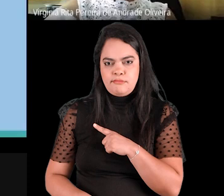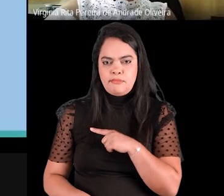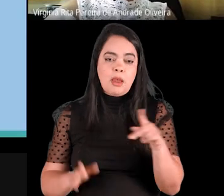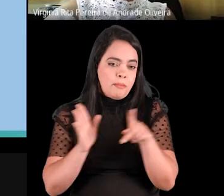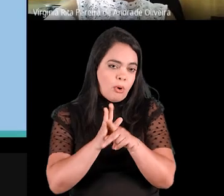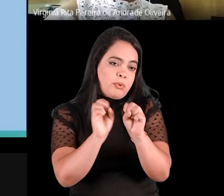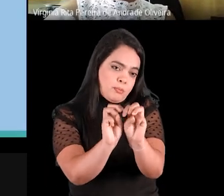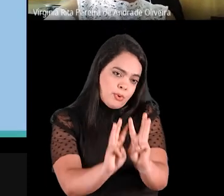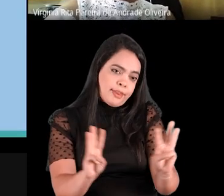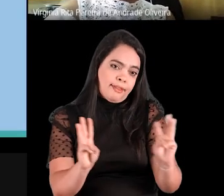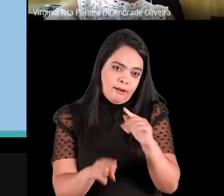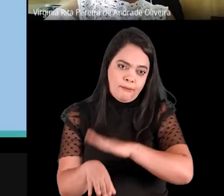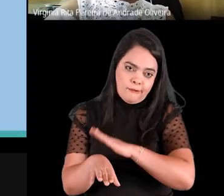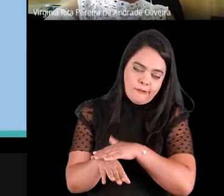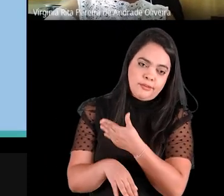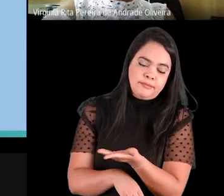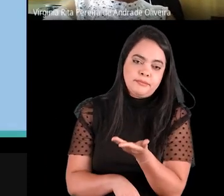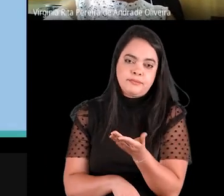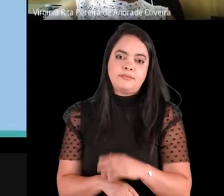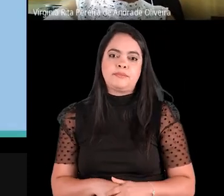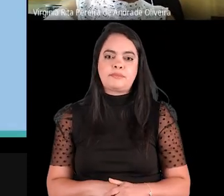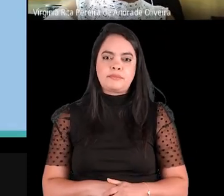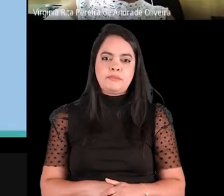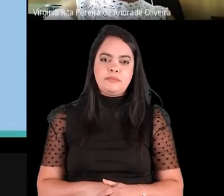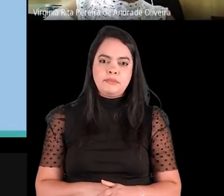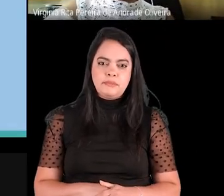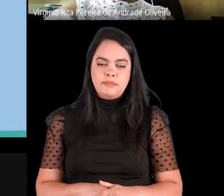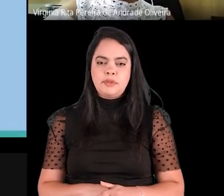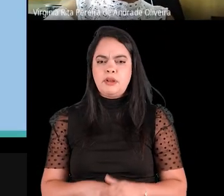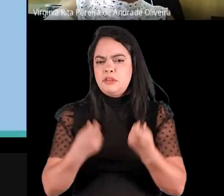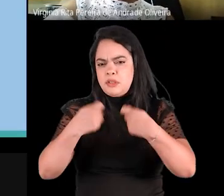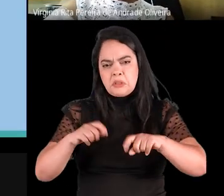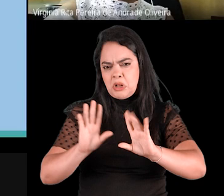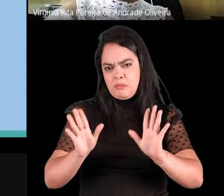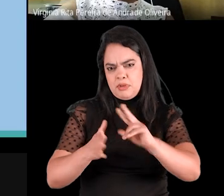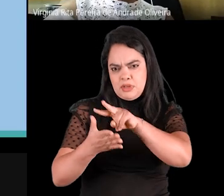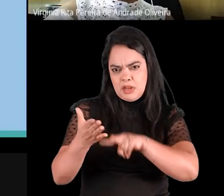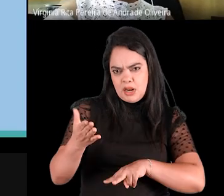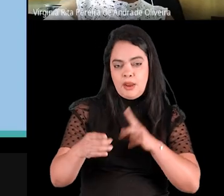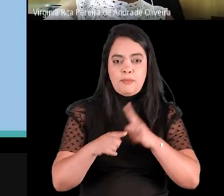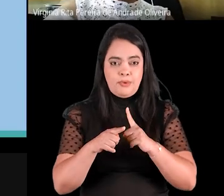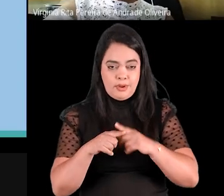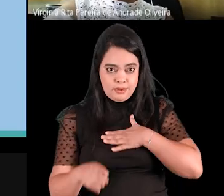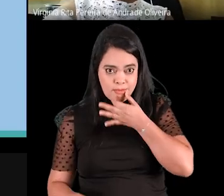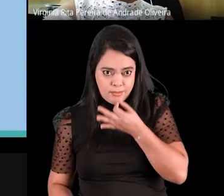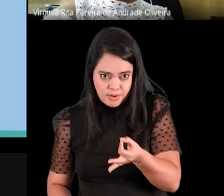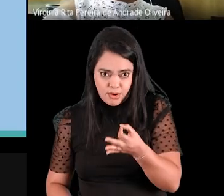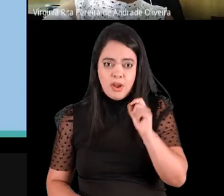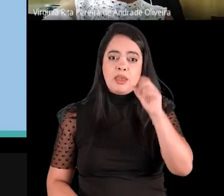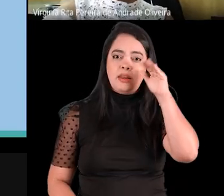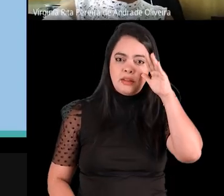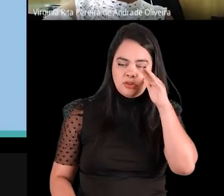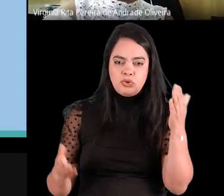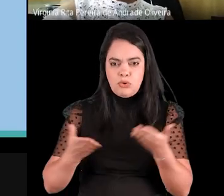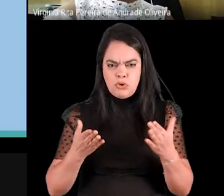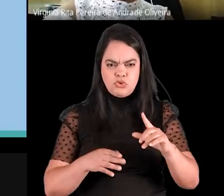né? E aí, Lu, eu acho até que a gente pode simplesmente passar, não precisa a gente ler, porque eu estou entendendo que quem está aqui nesse momento tem